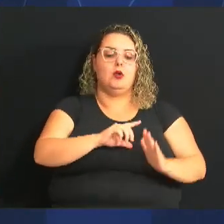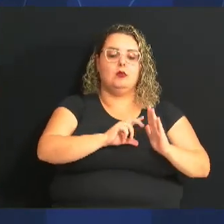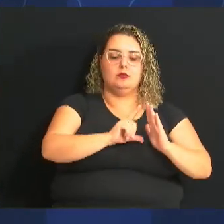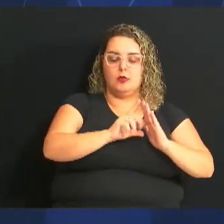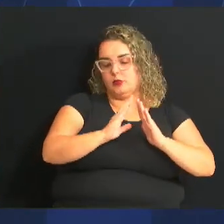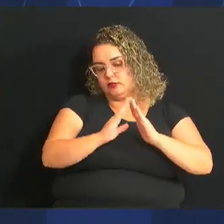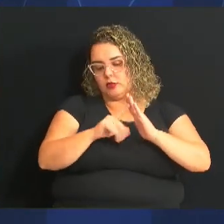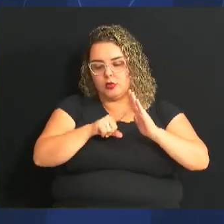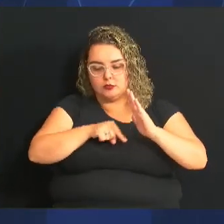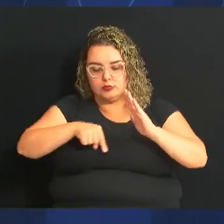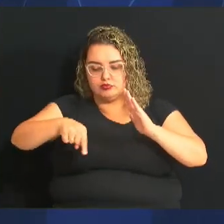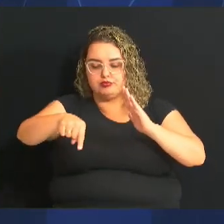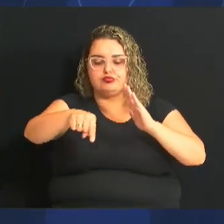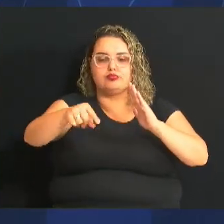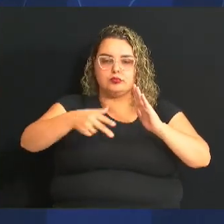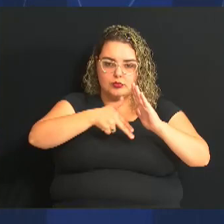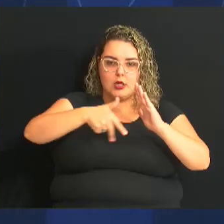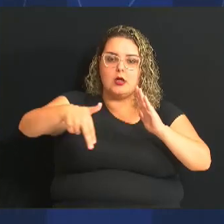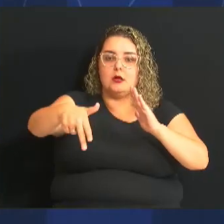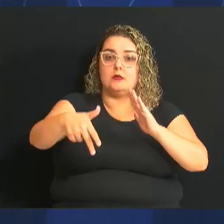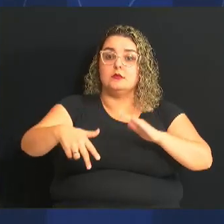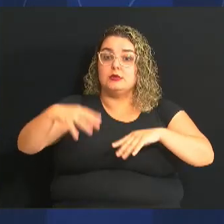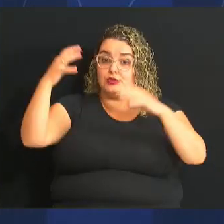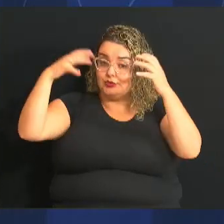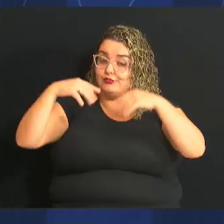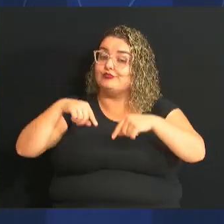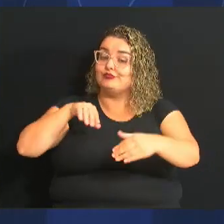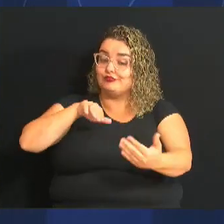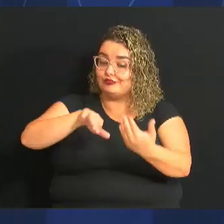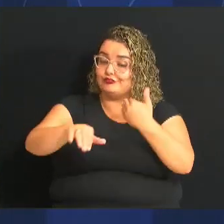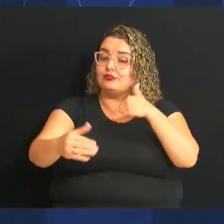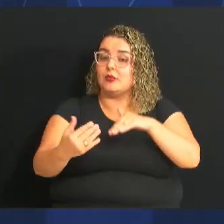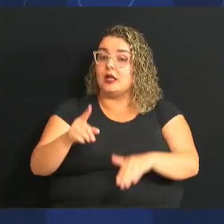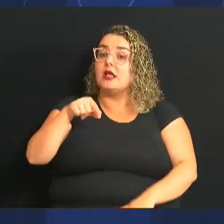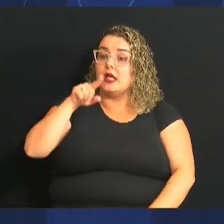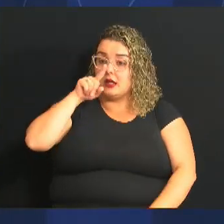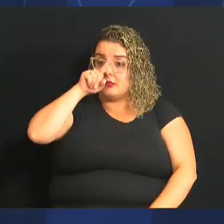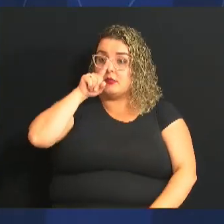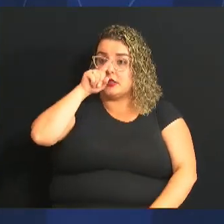enfrentar essa chuva, você que está no trânsito, porque isso é algo muito